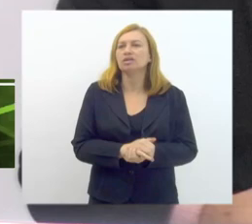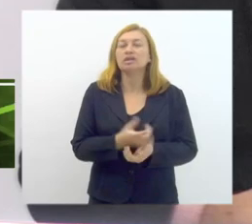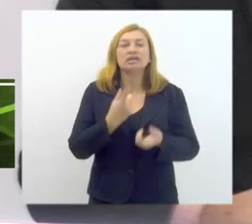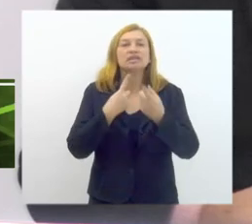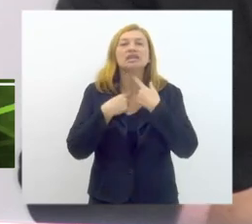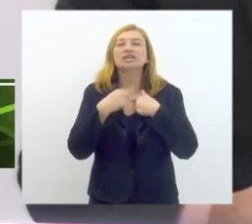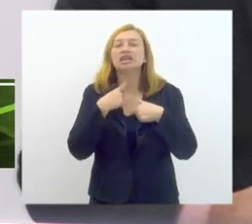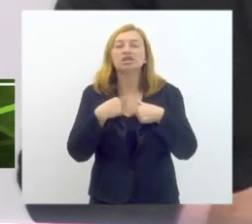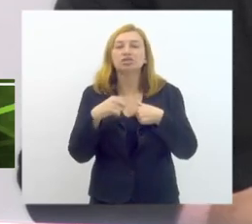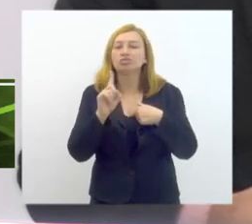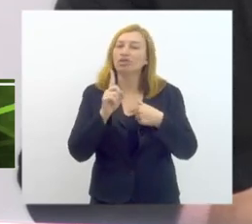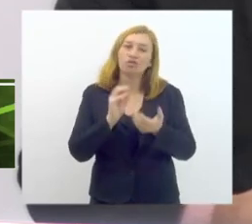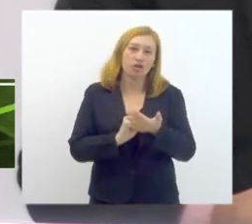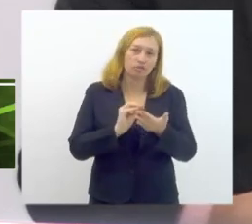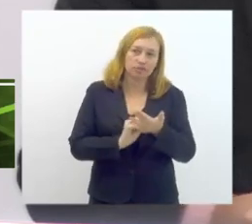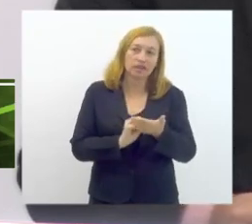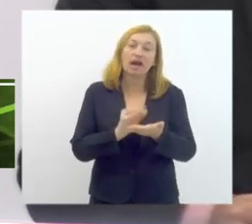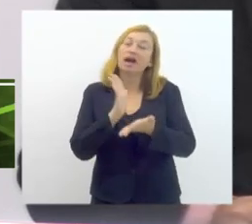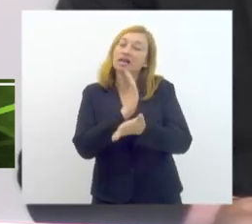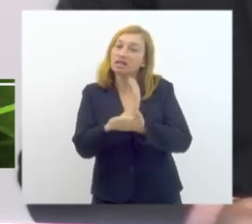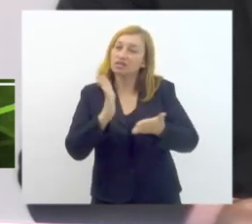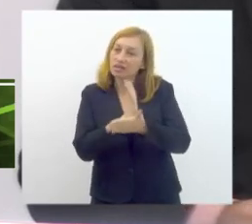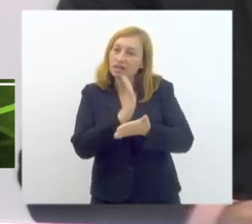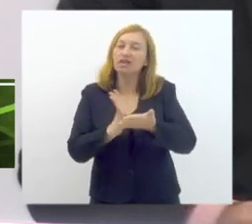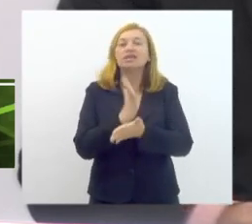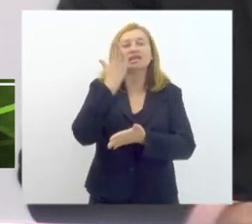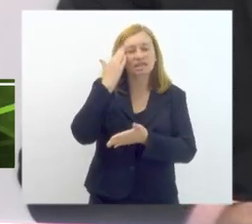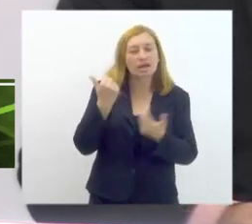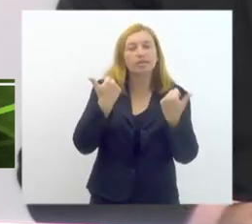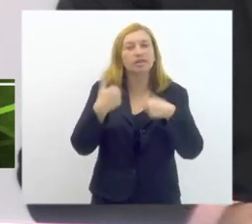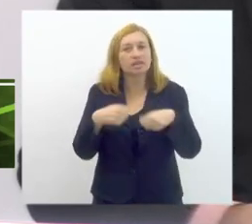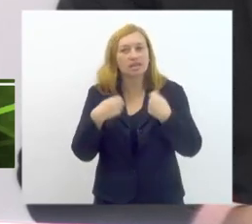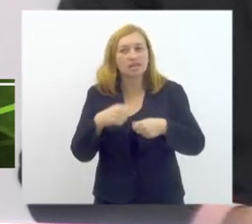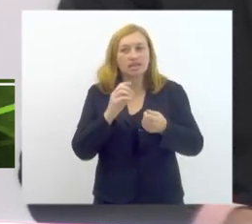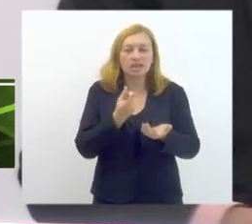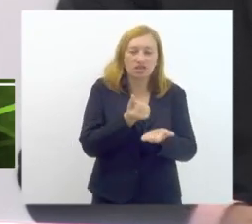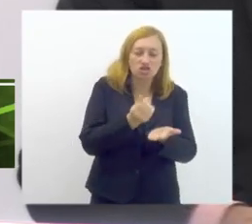não falta. Muitas vezes sabe que há necessidade